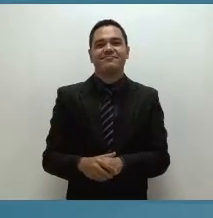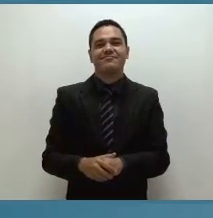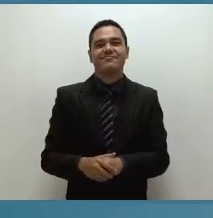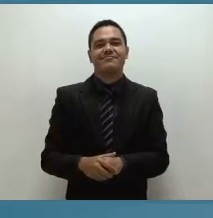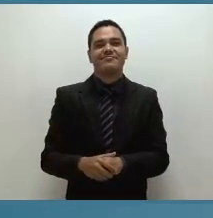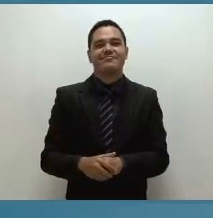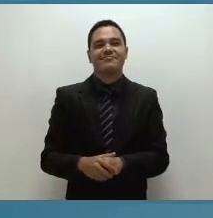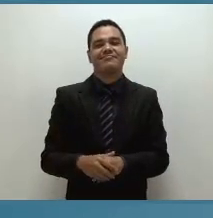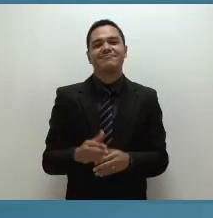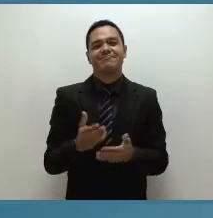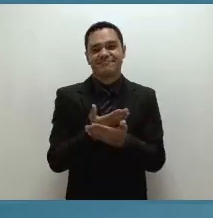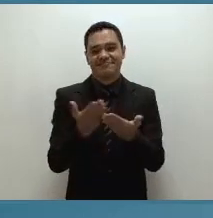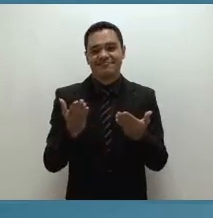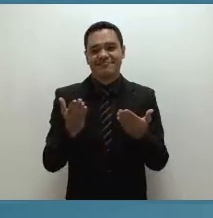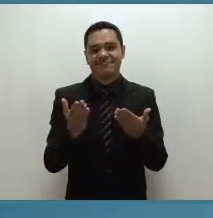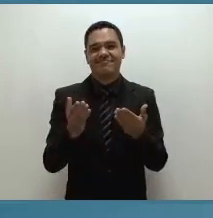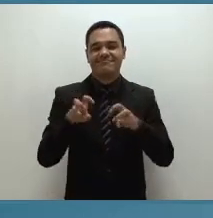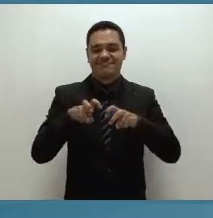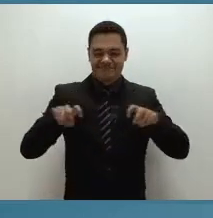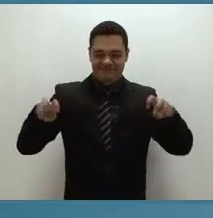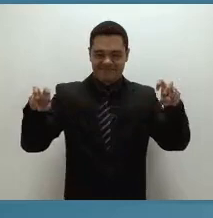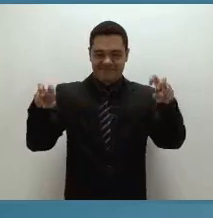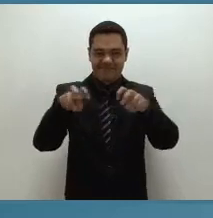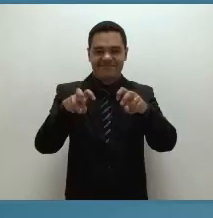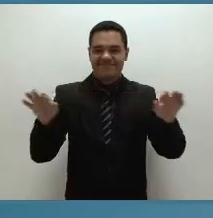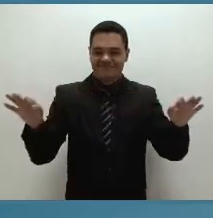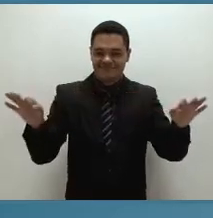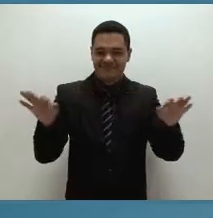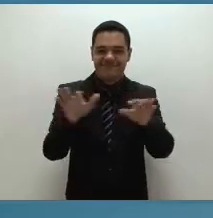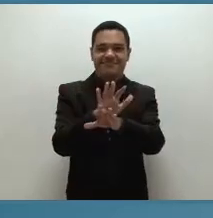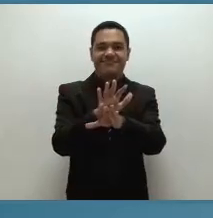Declaro encerrada a presente sessão.